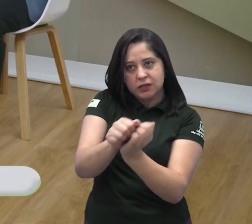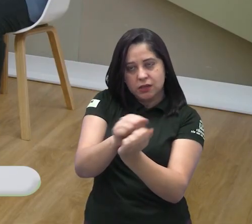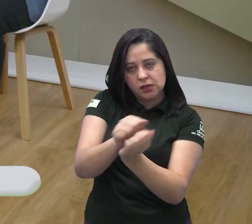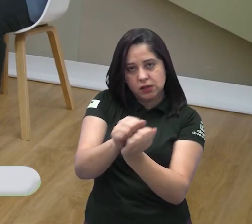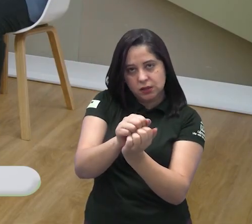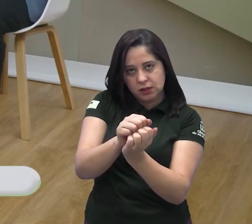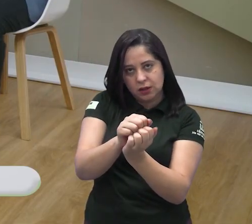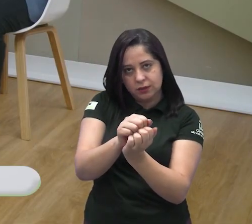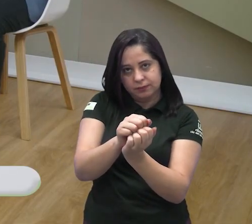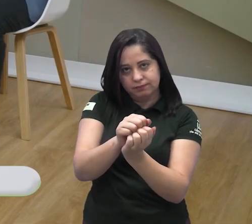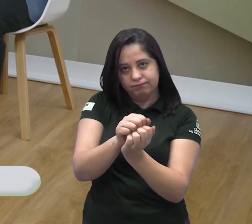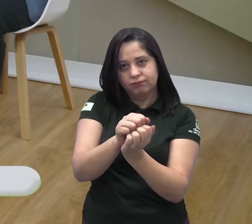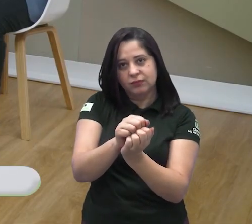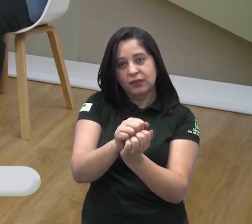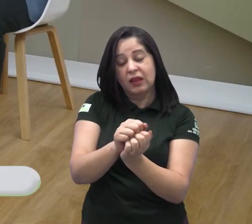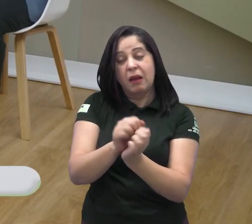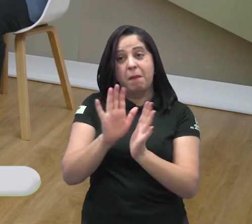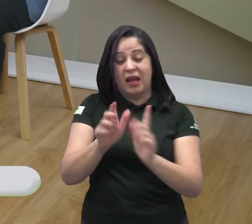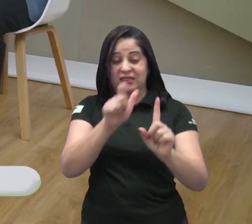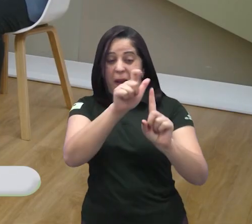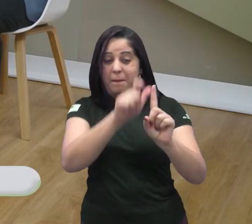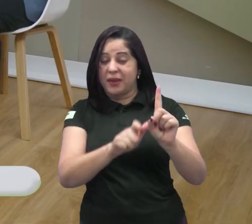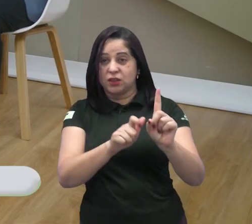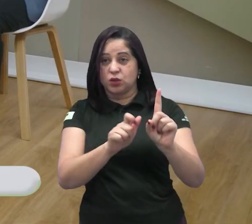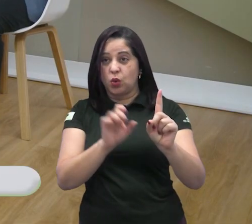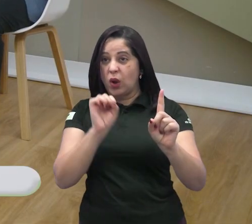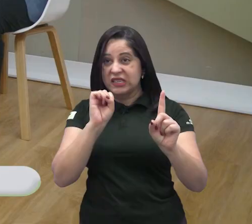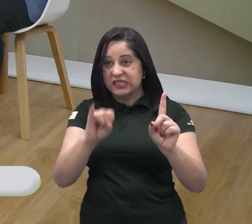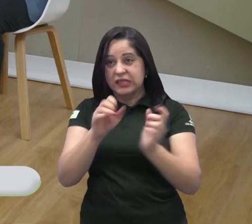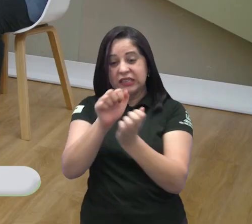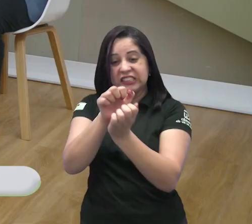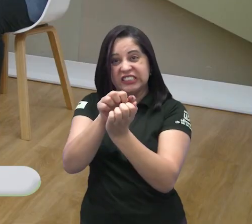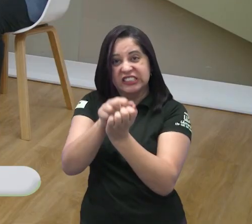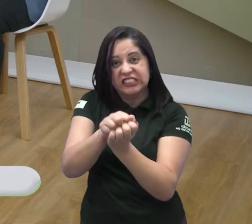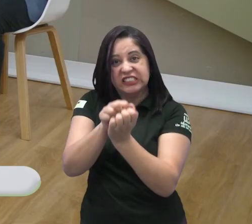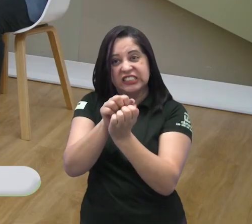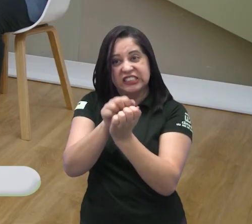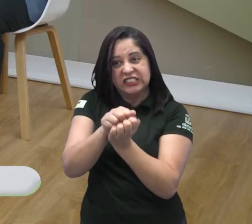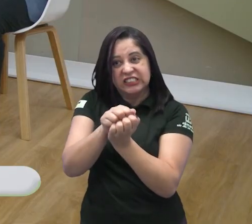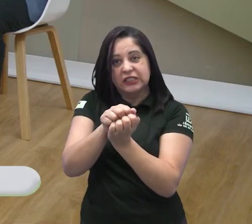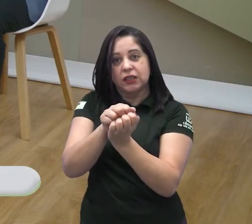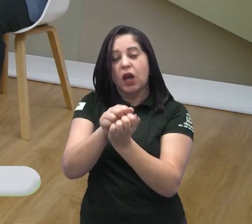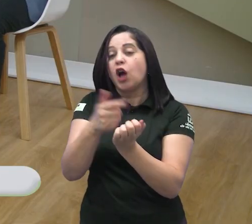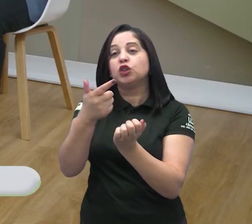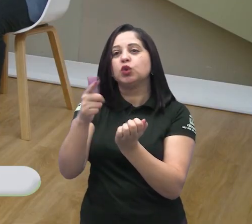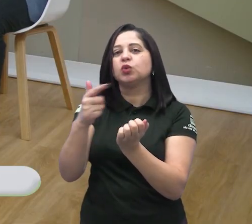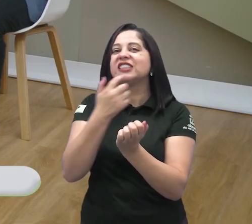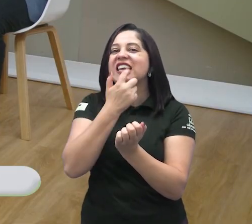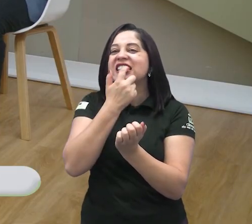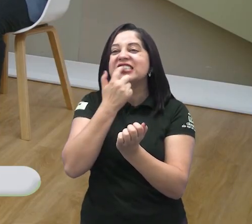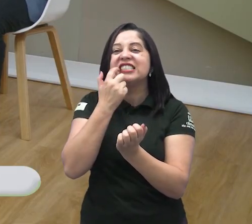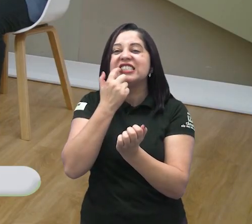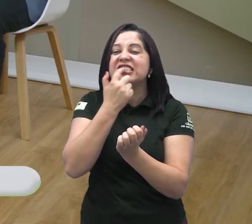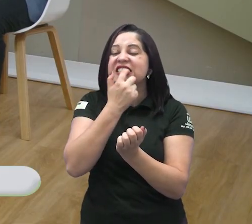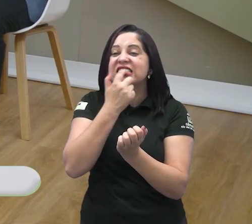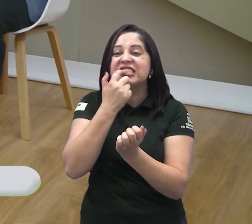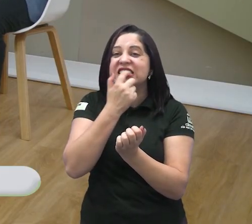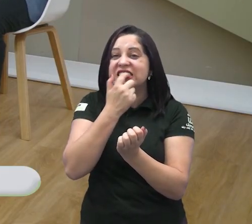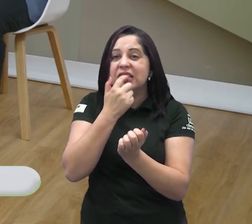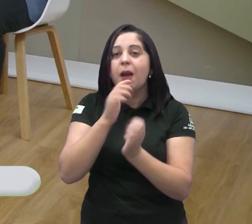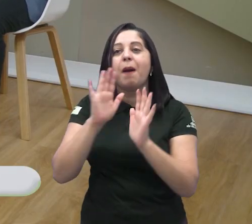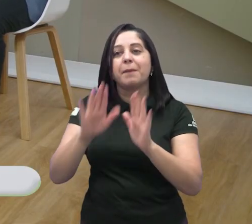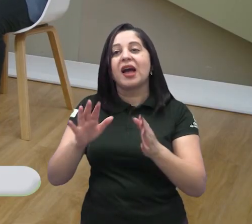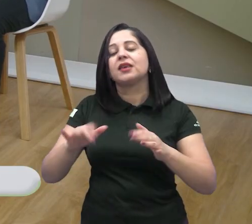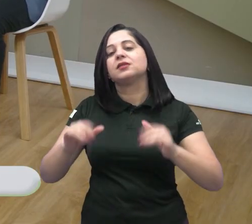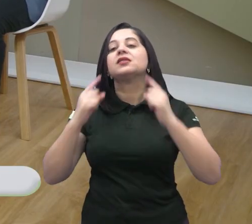os dentes. Mas o bruxismo não é só esse visível. O paciente que só aperta os dentes, ele não tem esses desgastes, mas ele